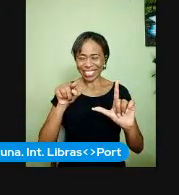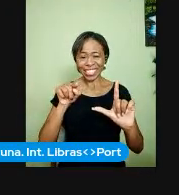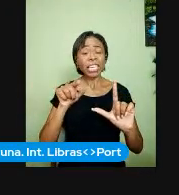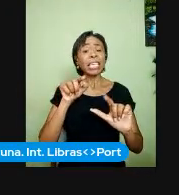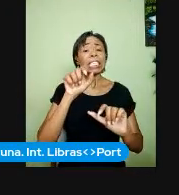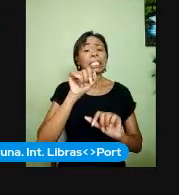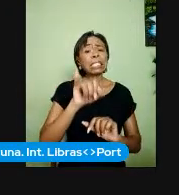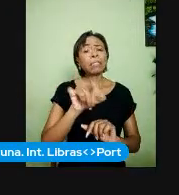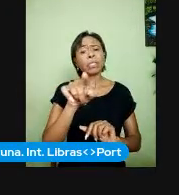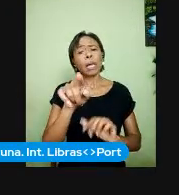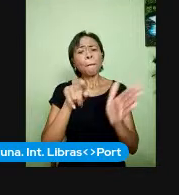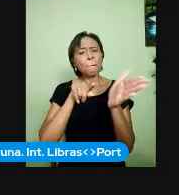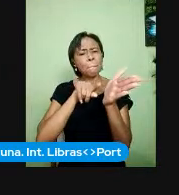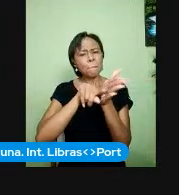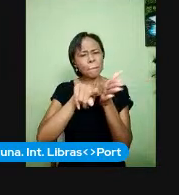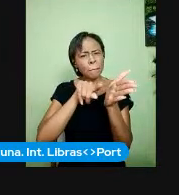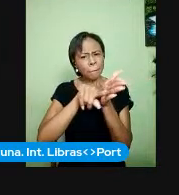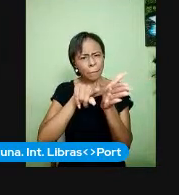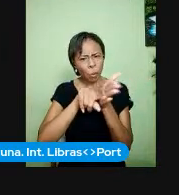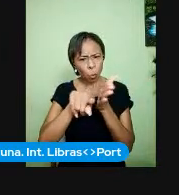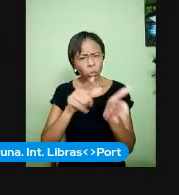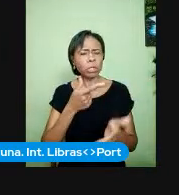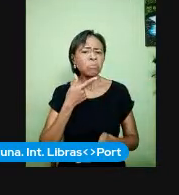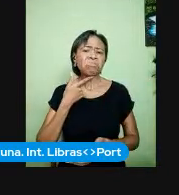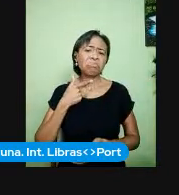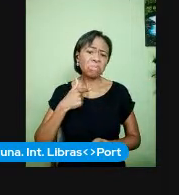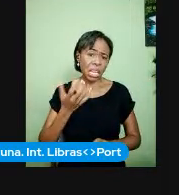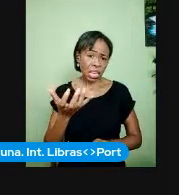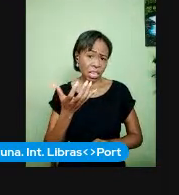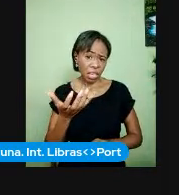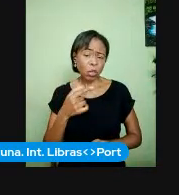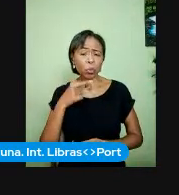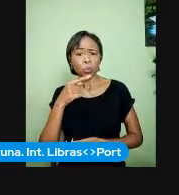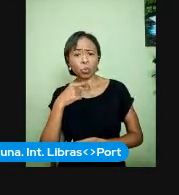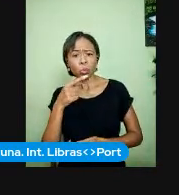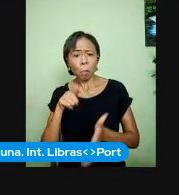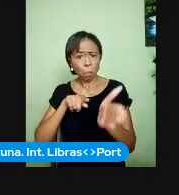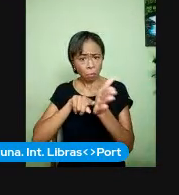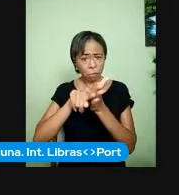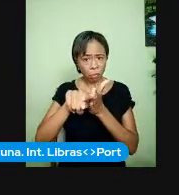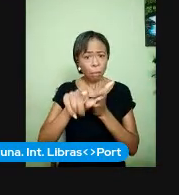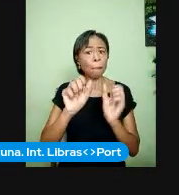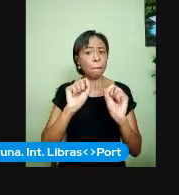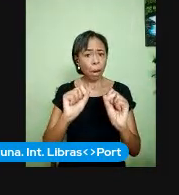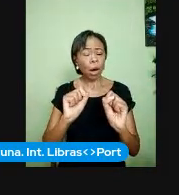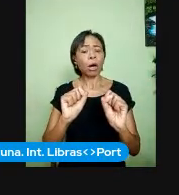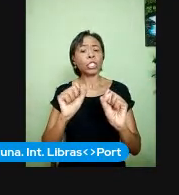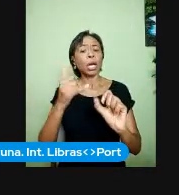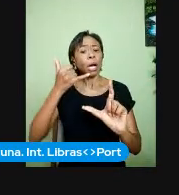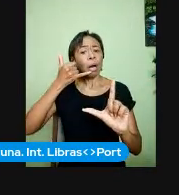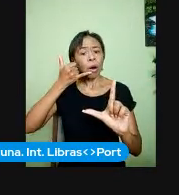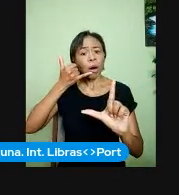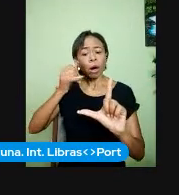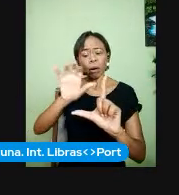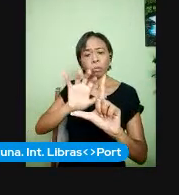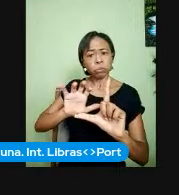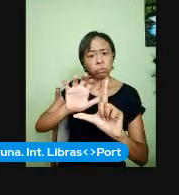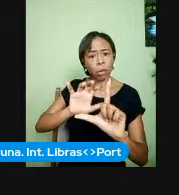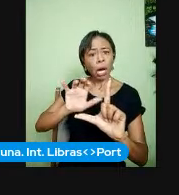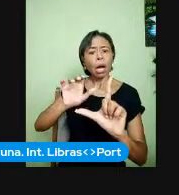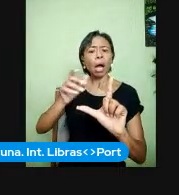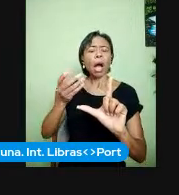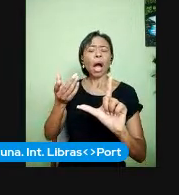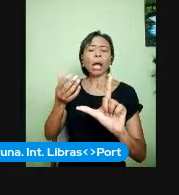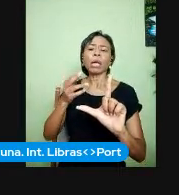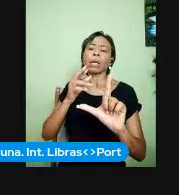fazer alguma pergunta. Quem quiser fazer alguma pergunta, pega o QR Code, faz alguma pergunta a